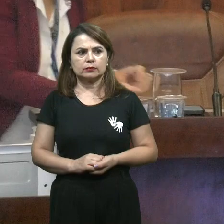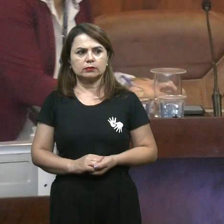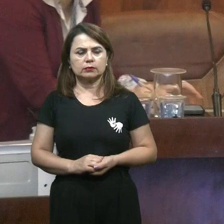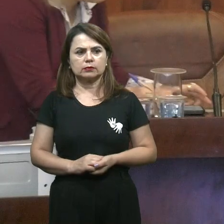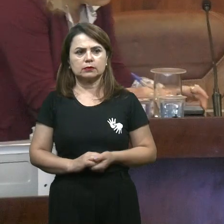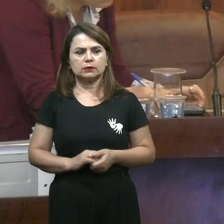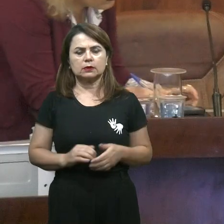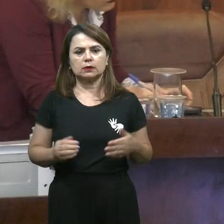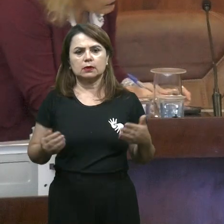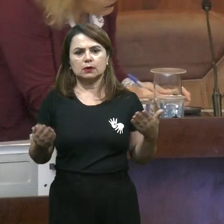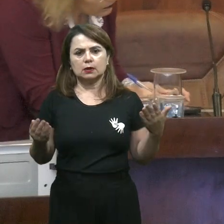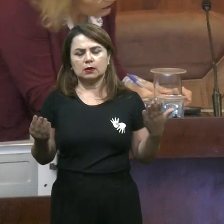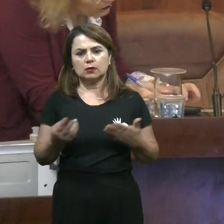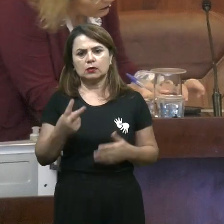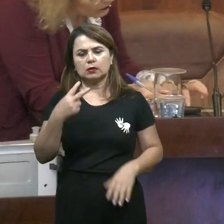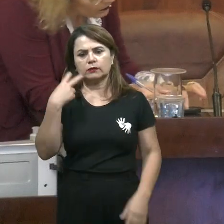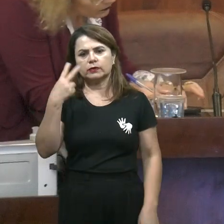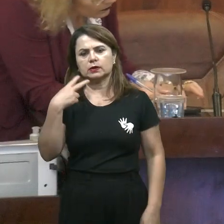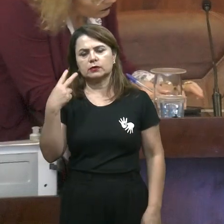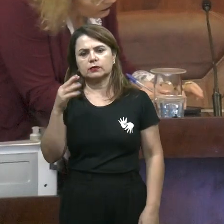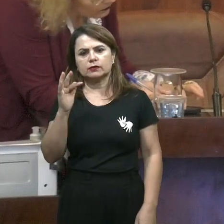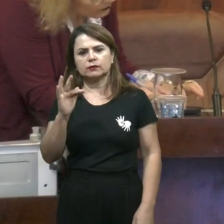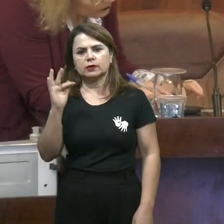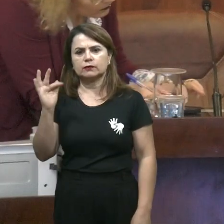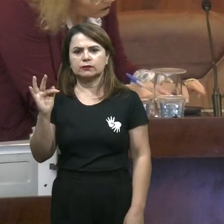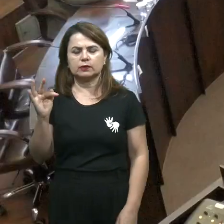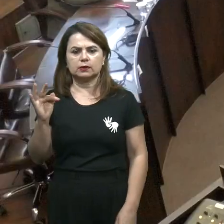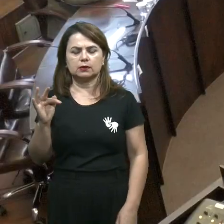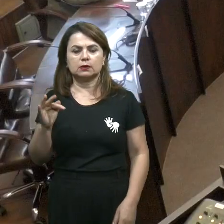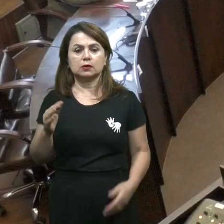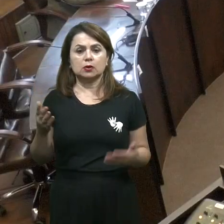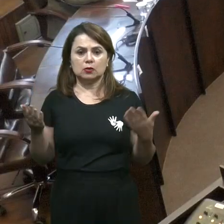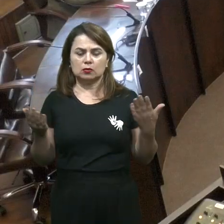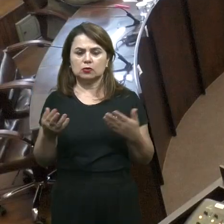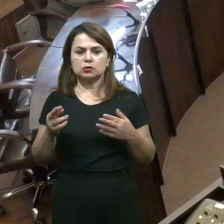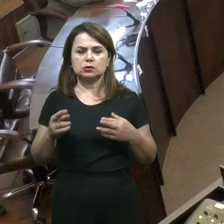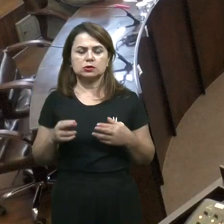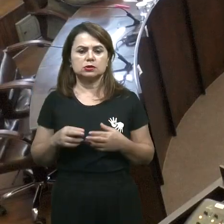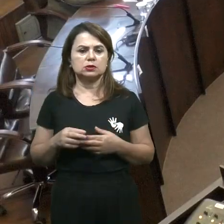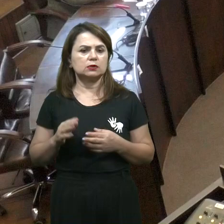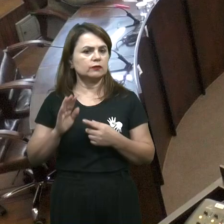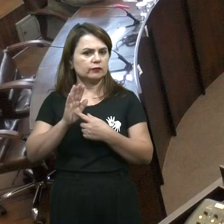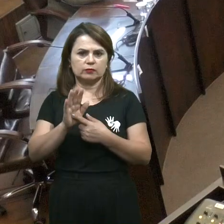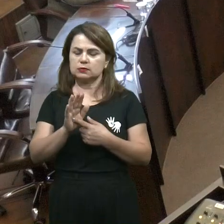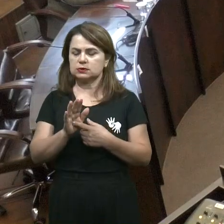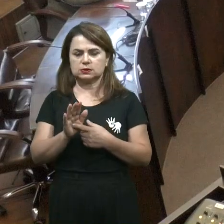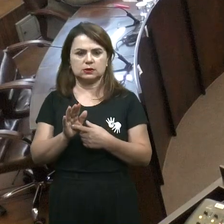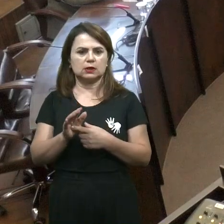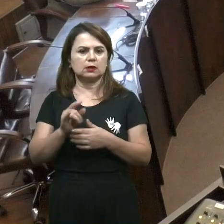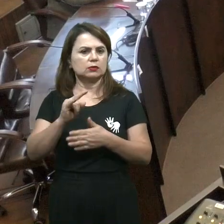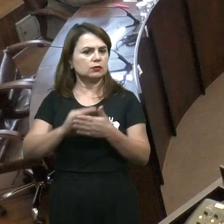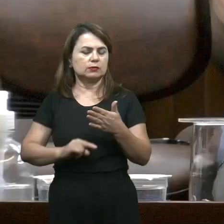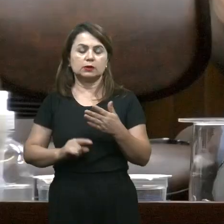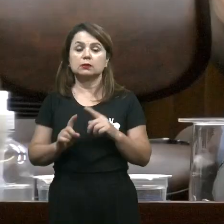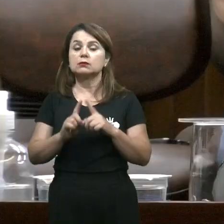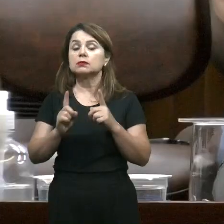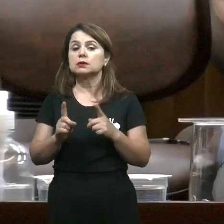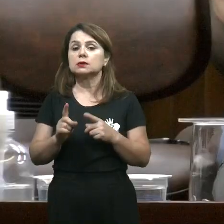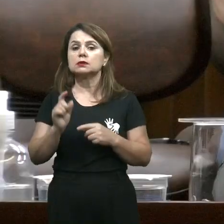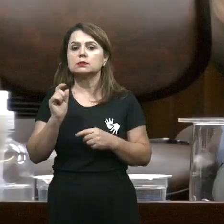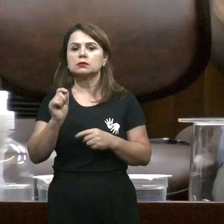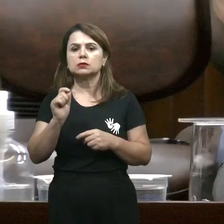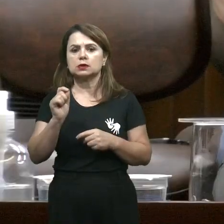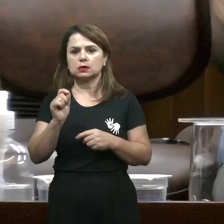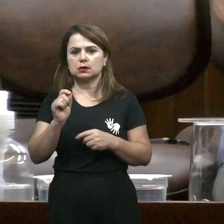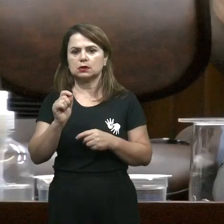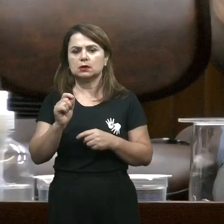Pela ordem, agente federal Júnior FEF. Sr. Presidente, não vou me manifestar nesse requerimento, mas eu queria aproveitar um momento para dar, em V. Exª, se pudesse